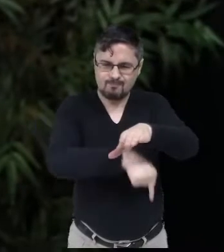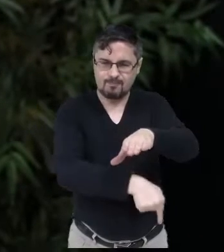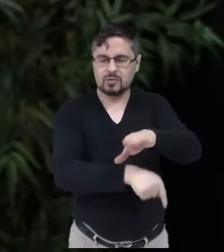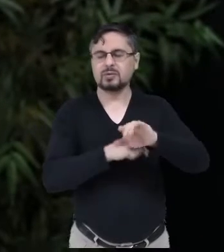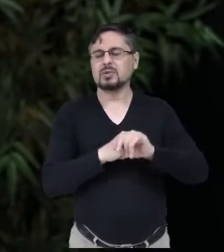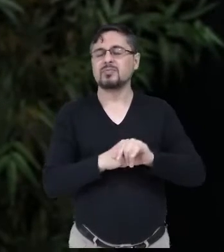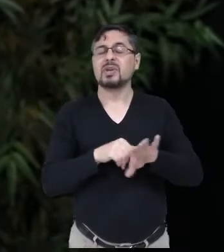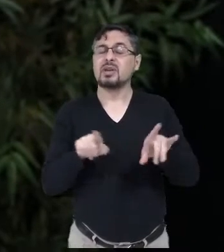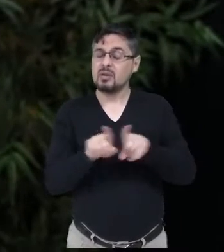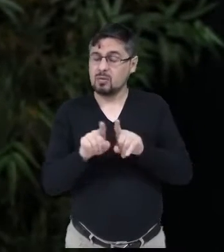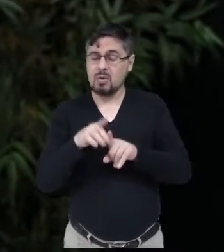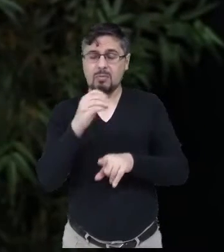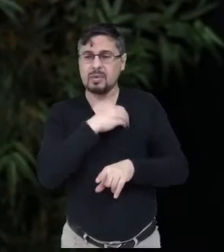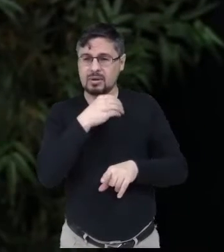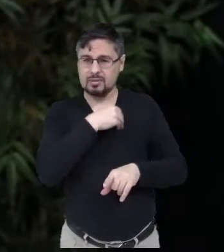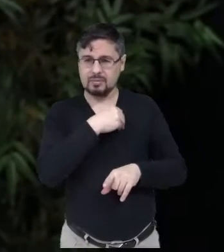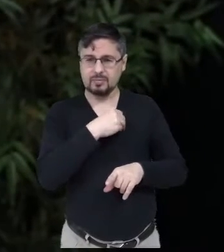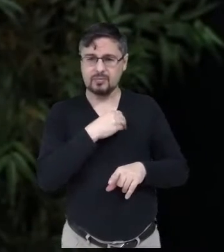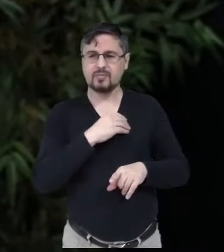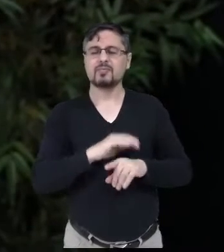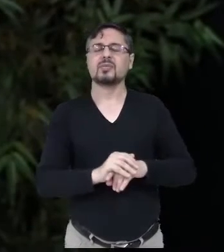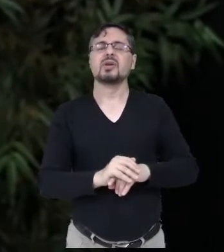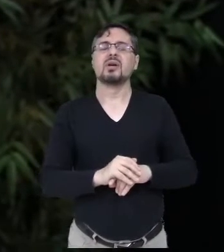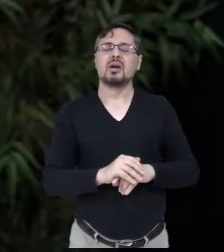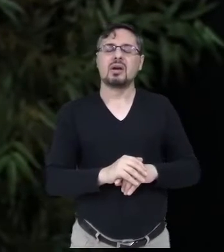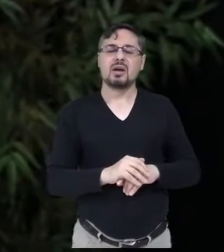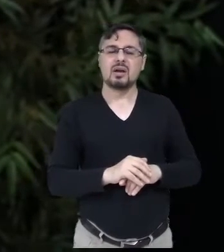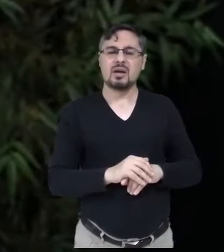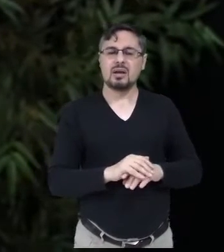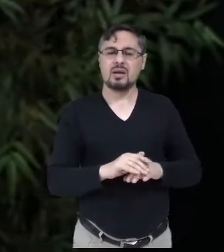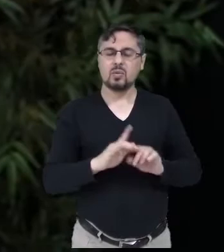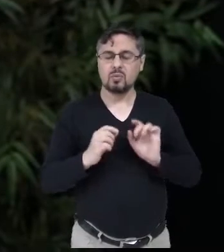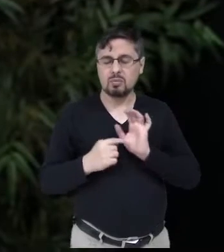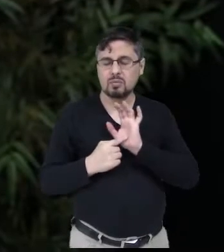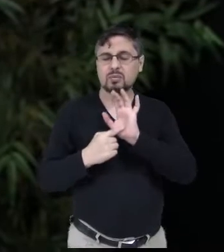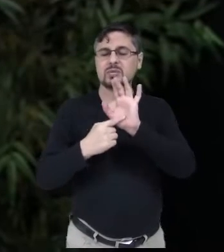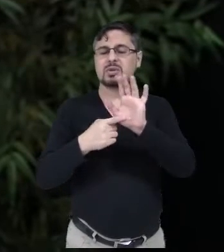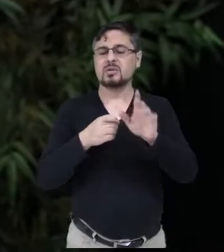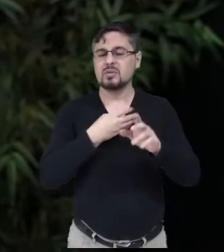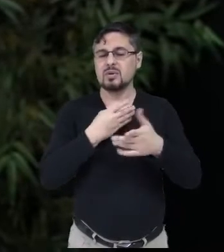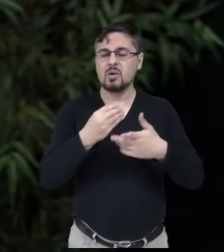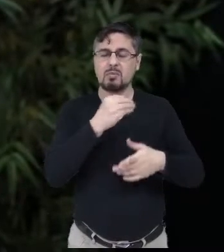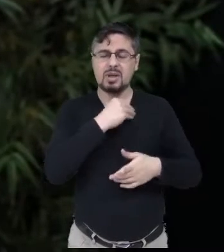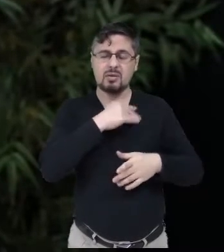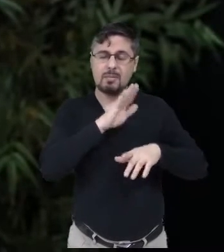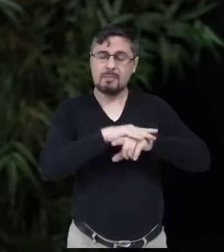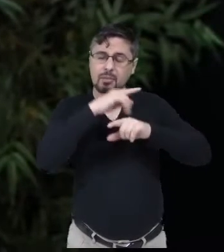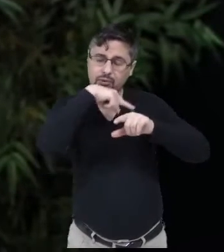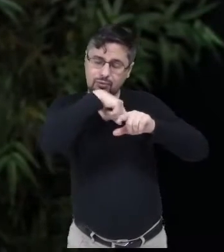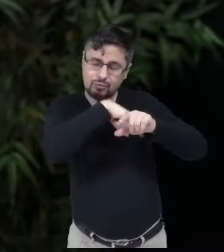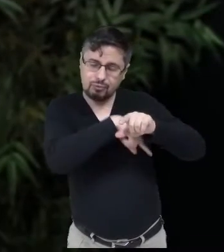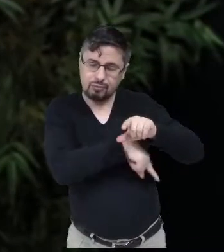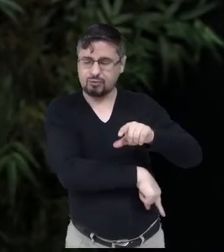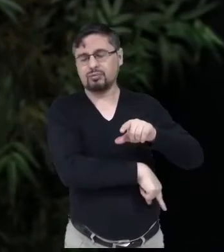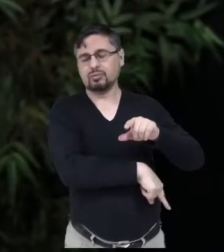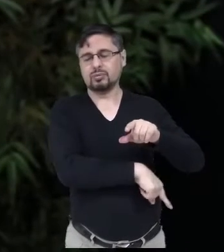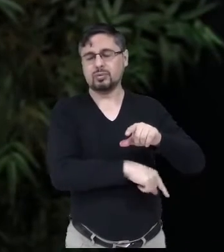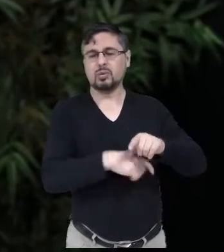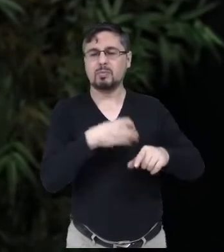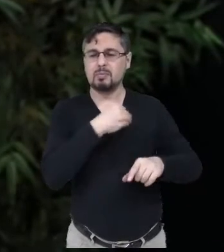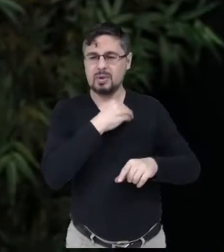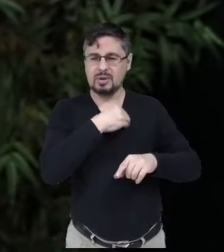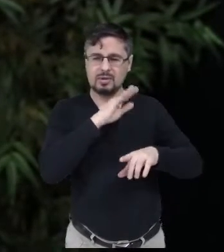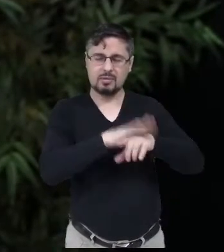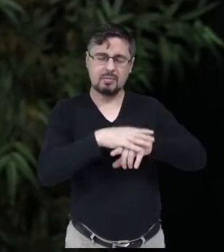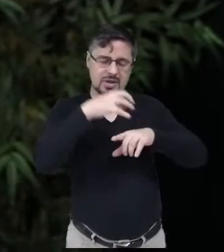são apenas uma janela do coração. Como a lepra é mais profunda do que a nossa pele, o pecado está